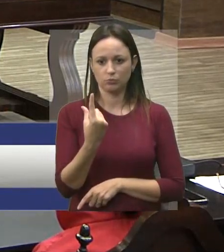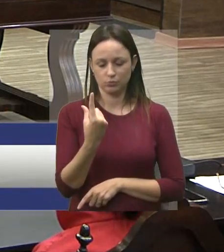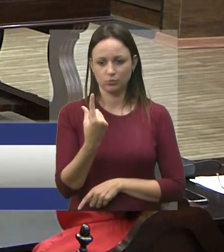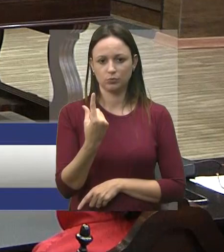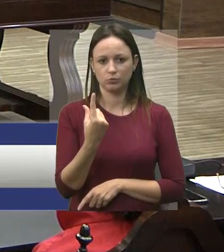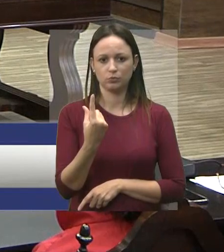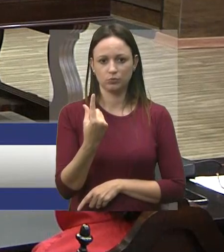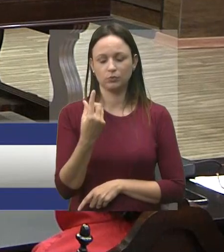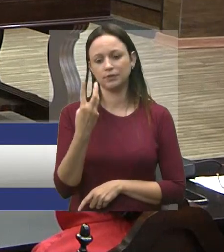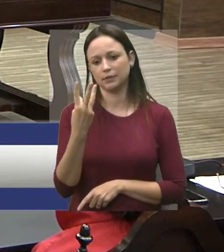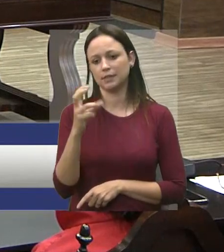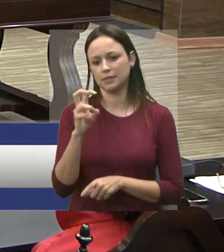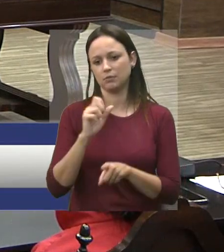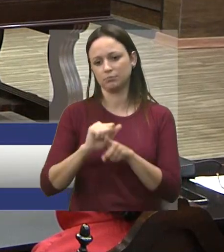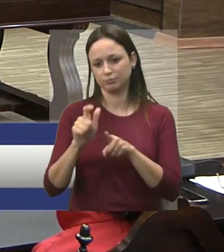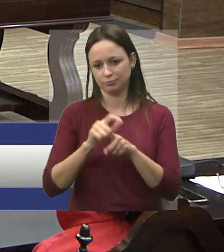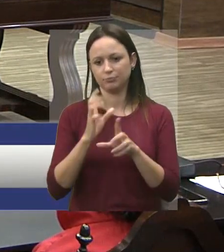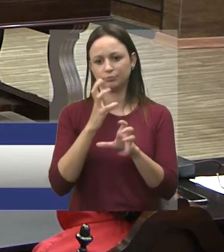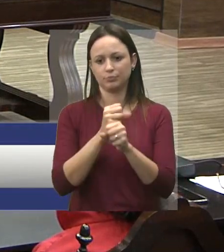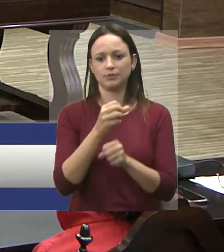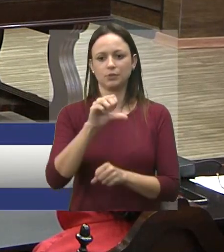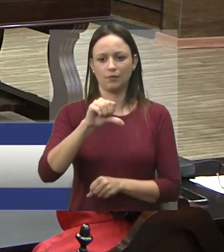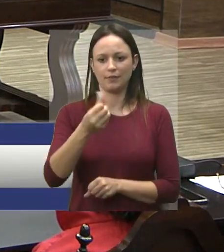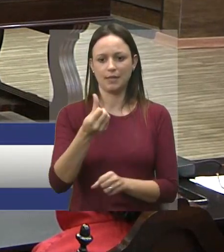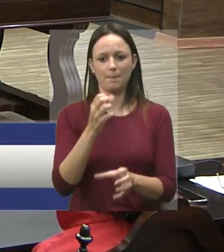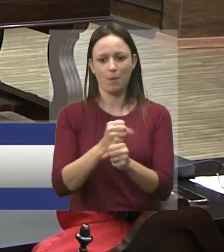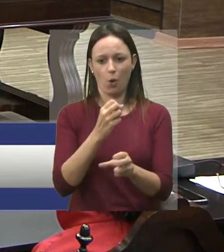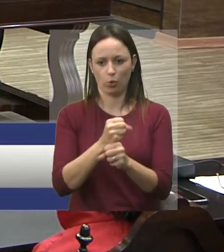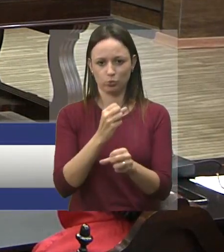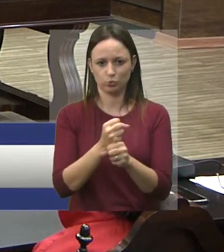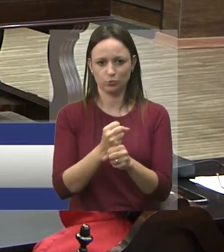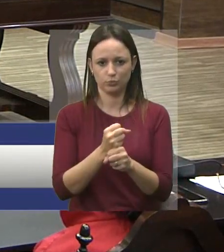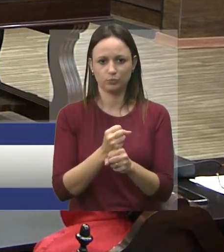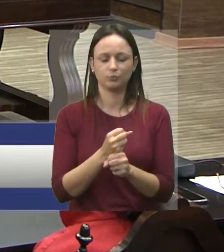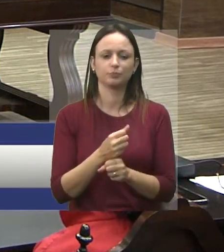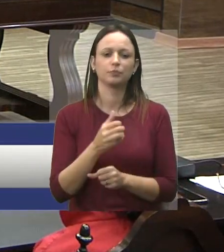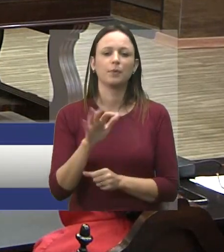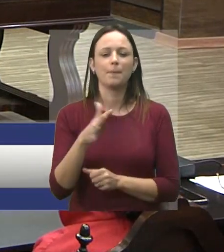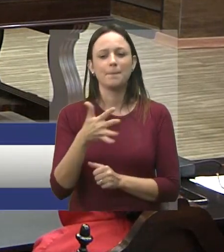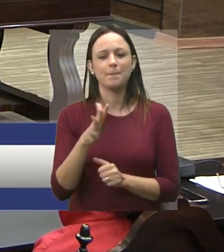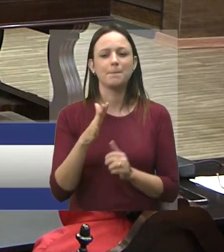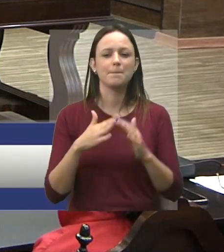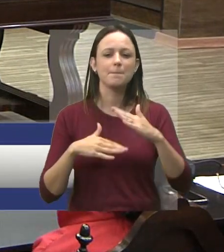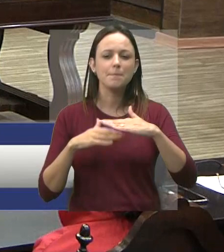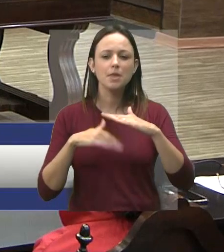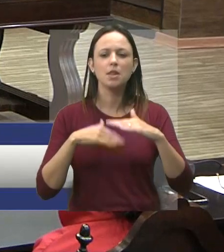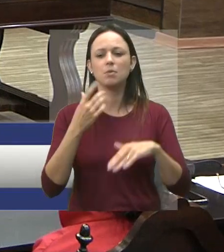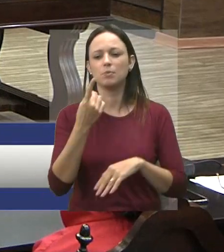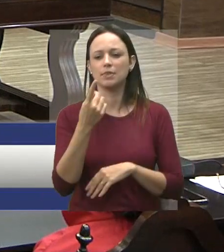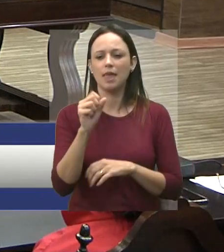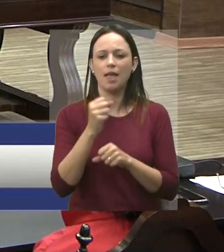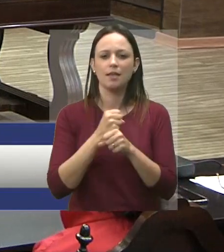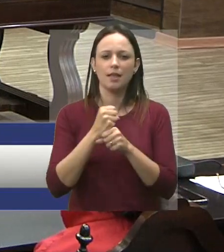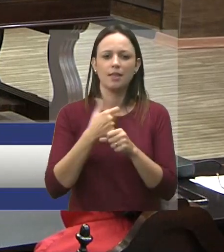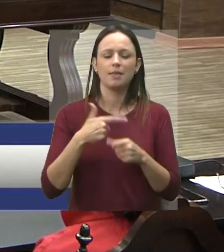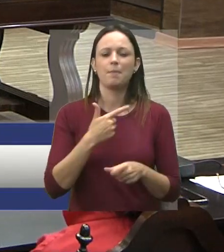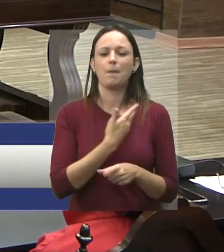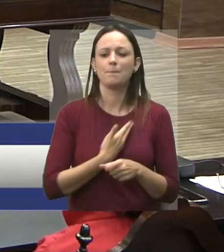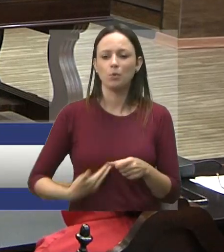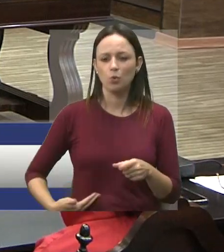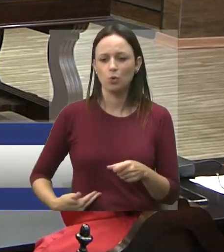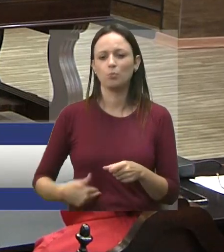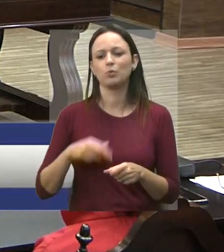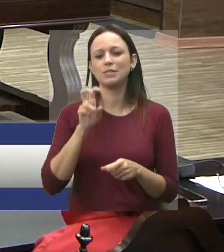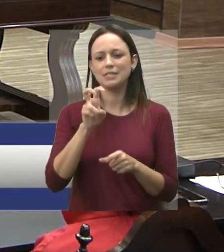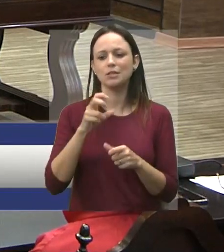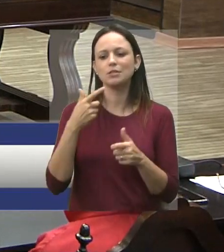são os 96 pontos hoje, sempre com no mínimo 10 anos de serviço público, além de 5 no cargo, e